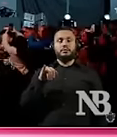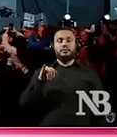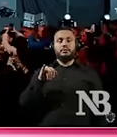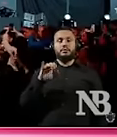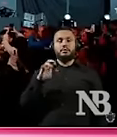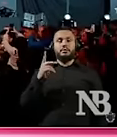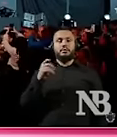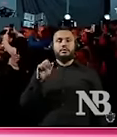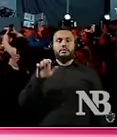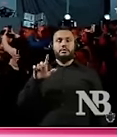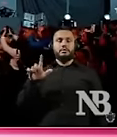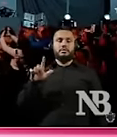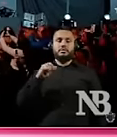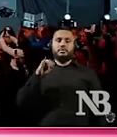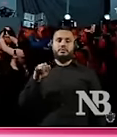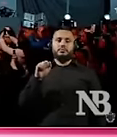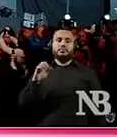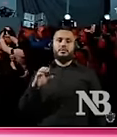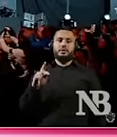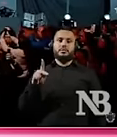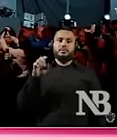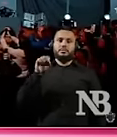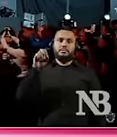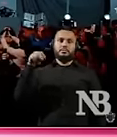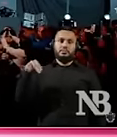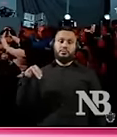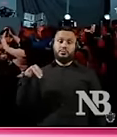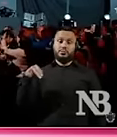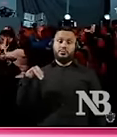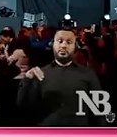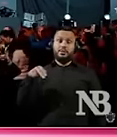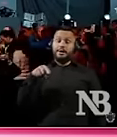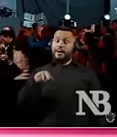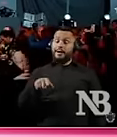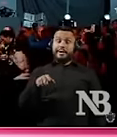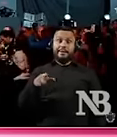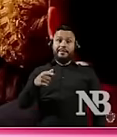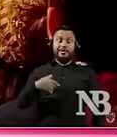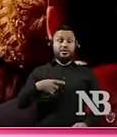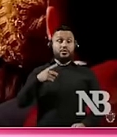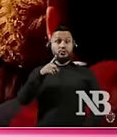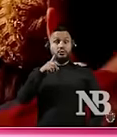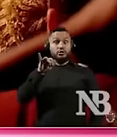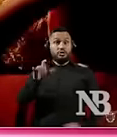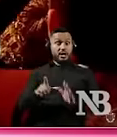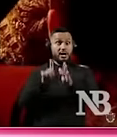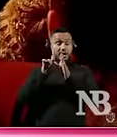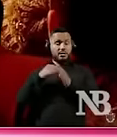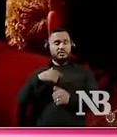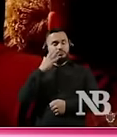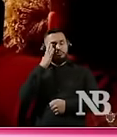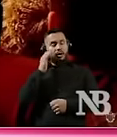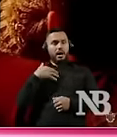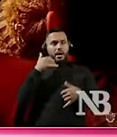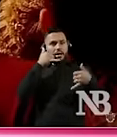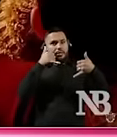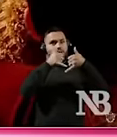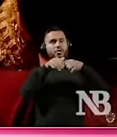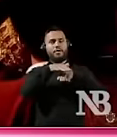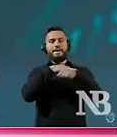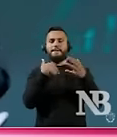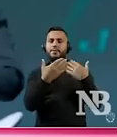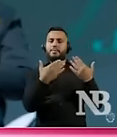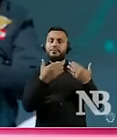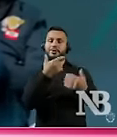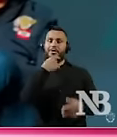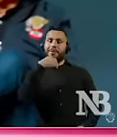talvez, se ele não tivesse, né, ido e conversado com a sua mãe, ligado para a tua mãe, ele, a mãe dele tivesse ligado para ele, ele talvez teria sido